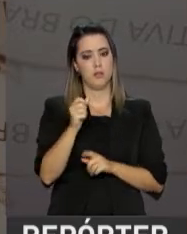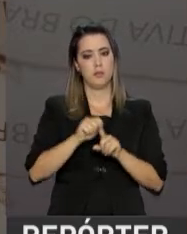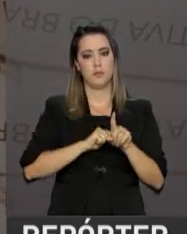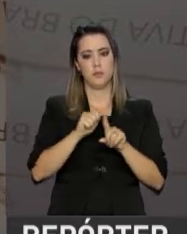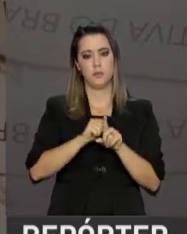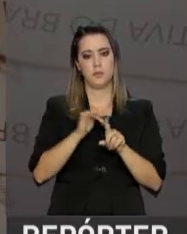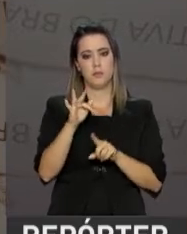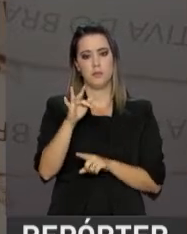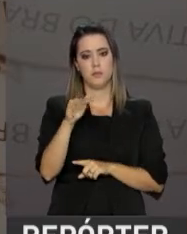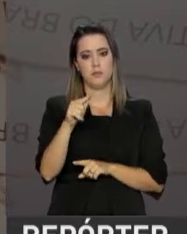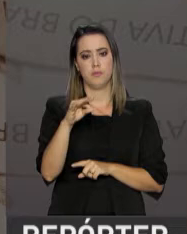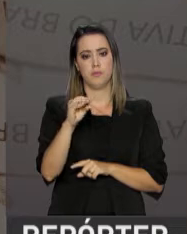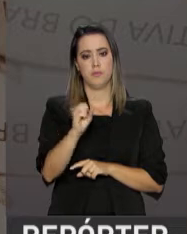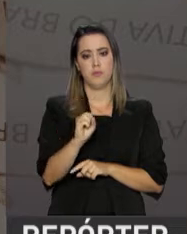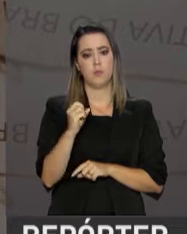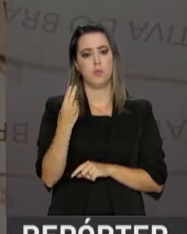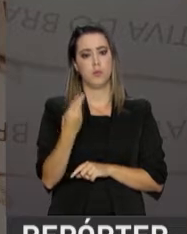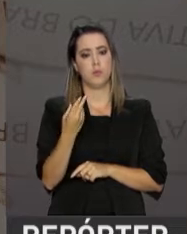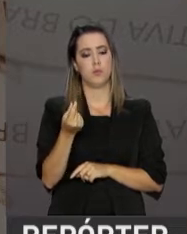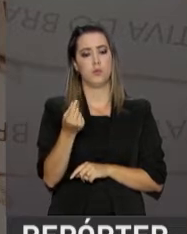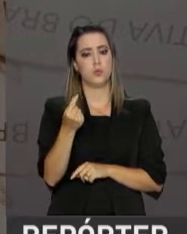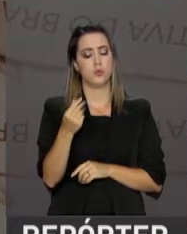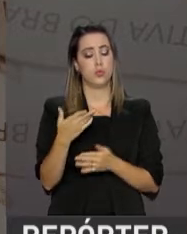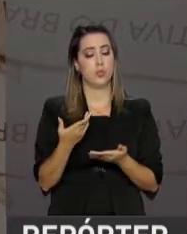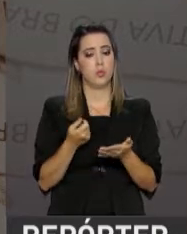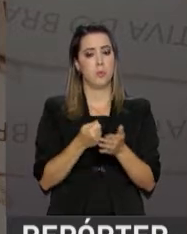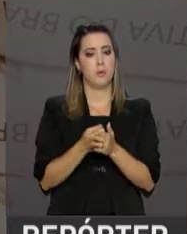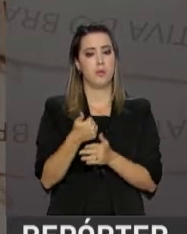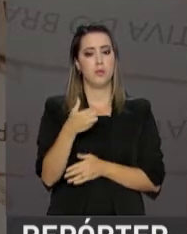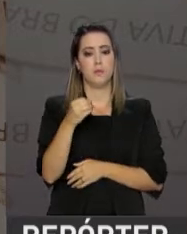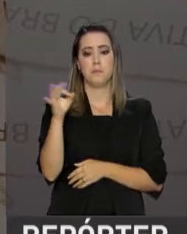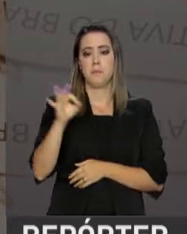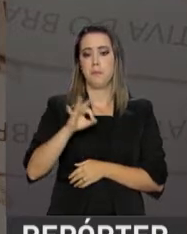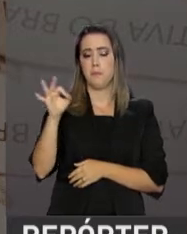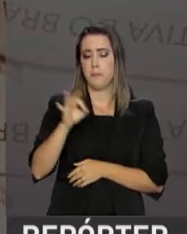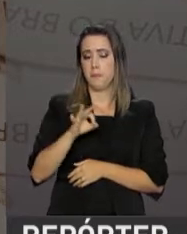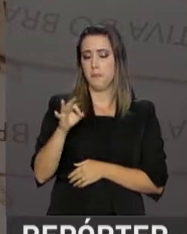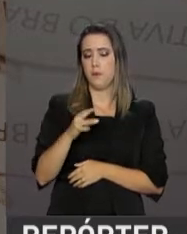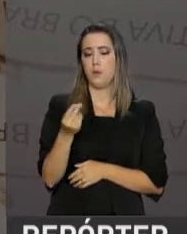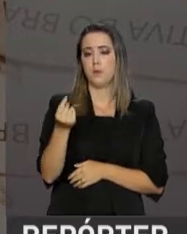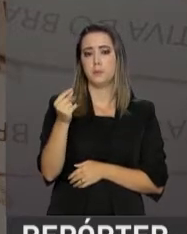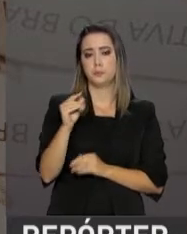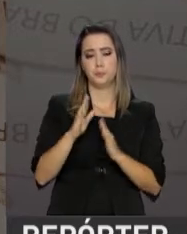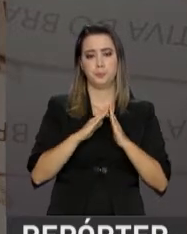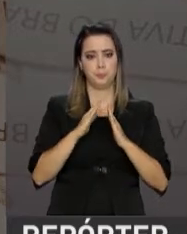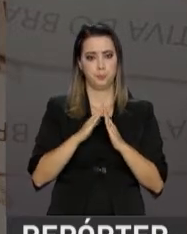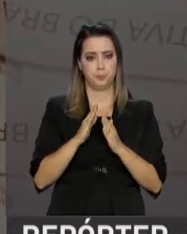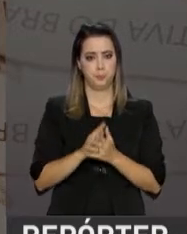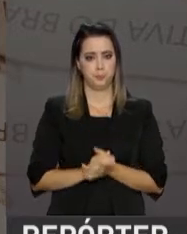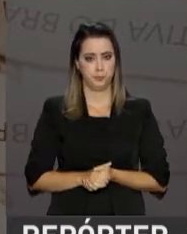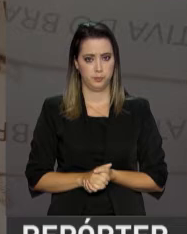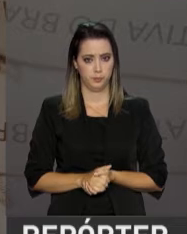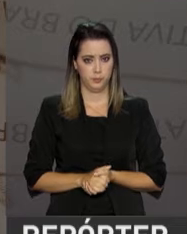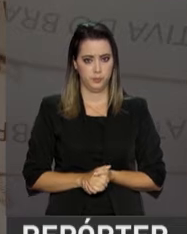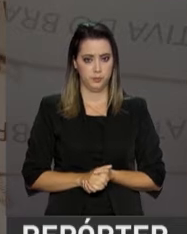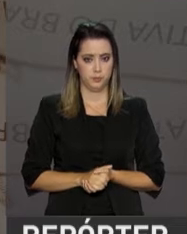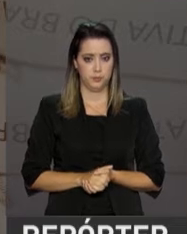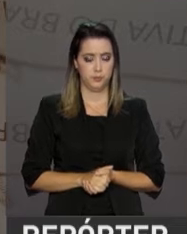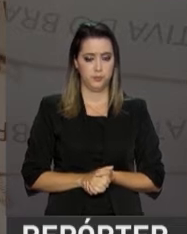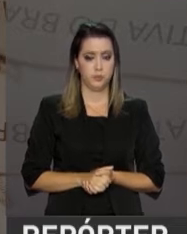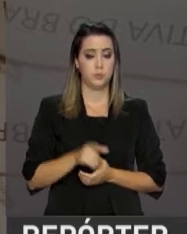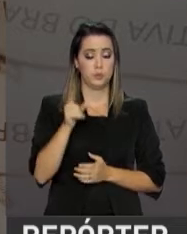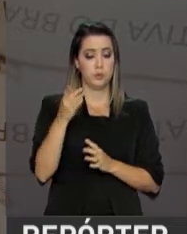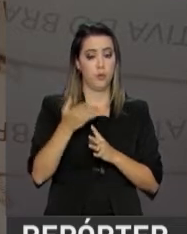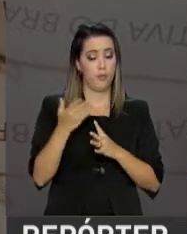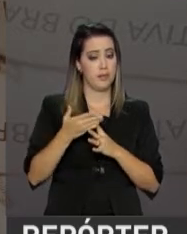o regime do fgts ou saldo em conta vinculada de no mínimo 10% do valor da avaliação do imóvel o